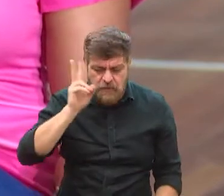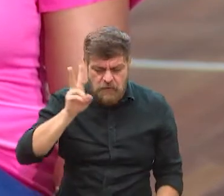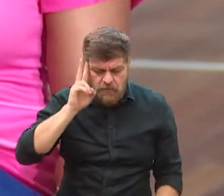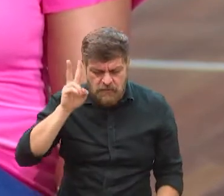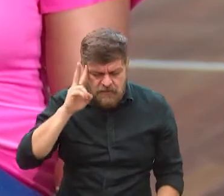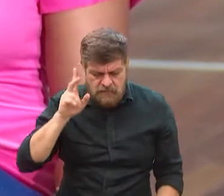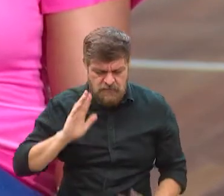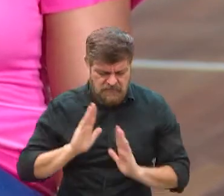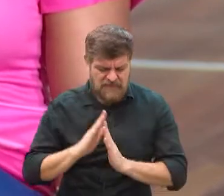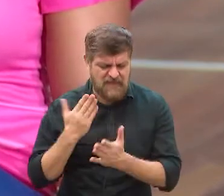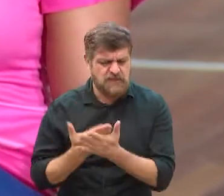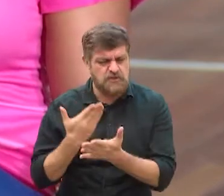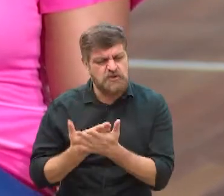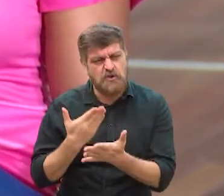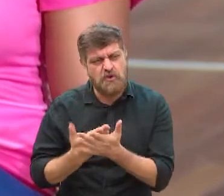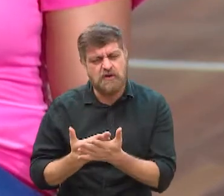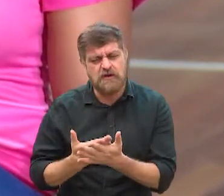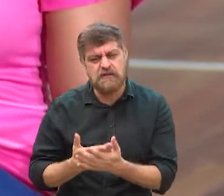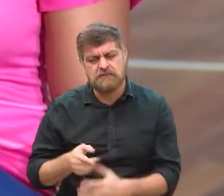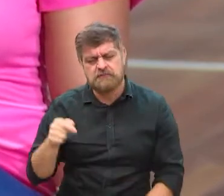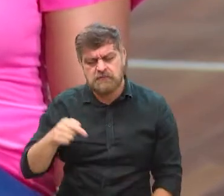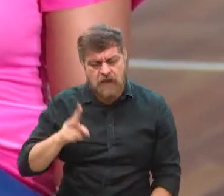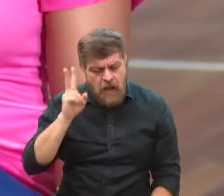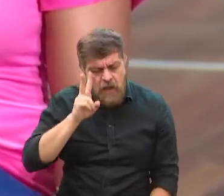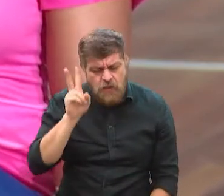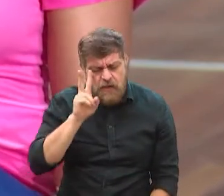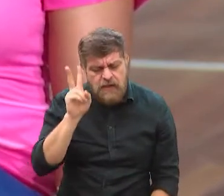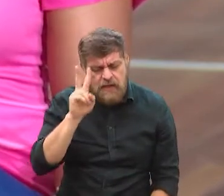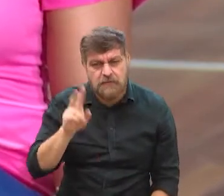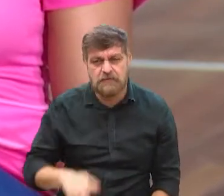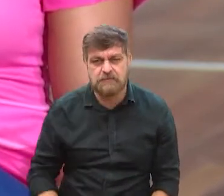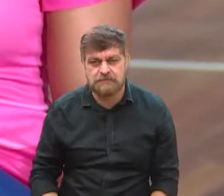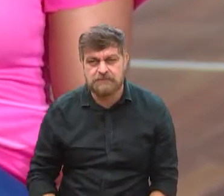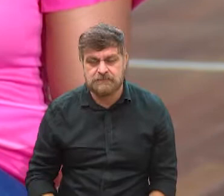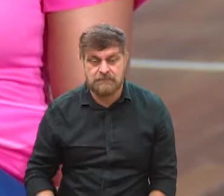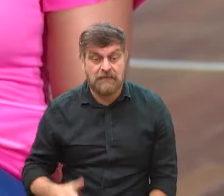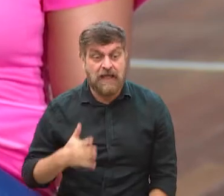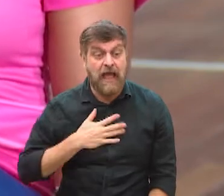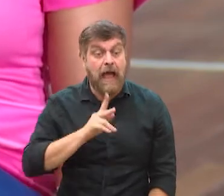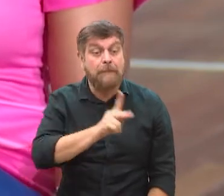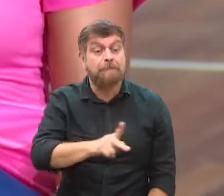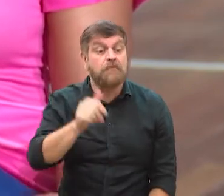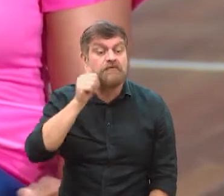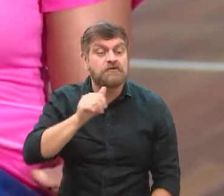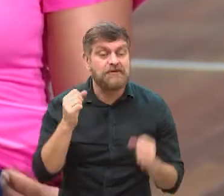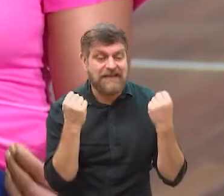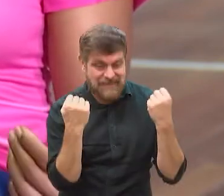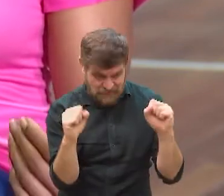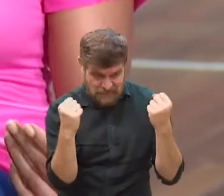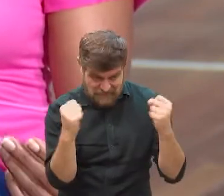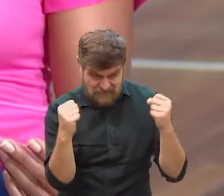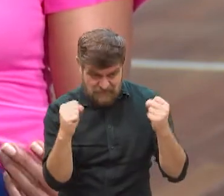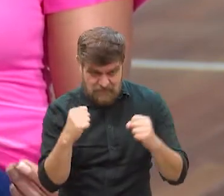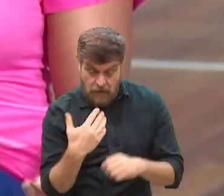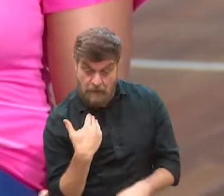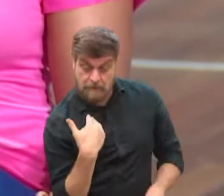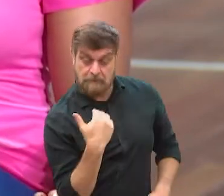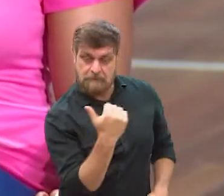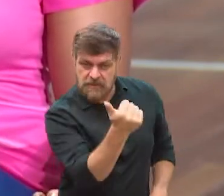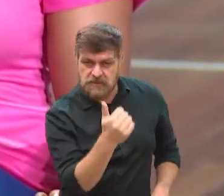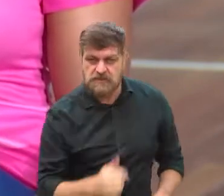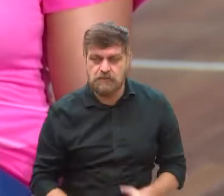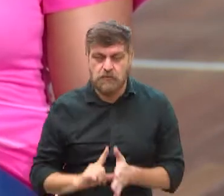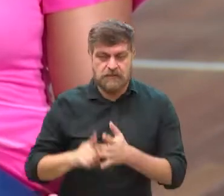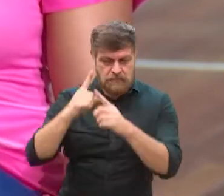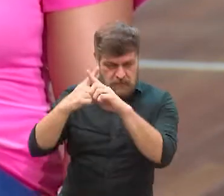que teve na escolar, campeonato de escola mesmo. E aí a minha professora de educação física me chamou depois